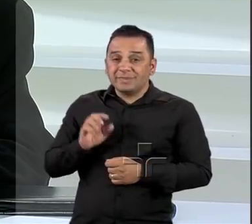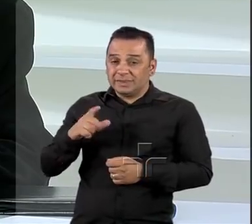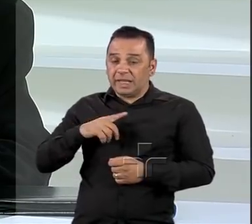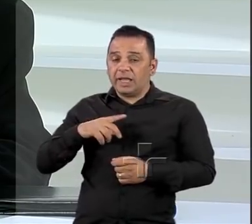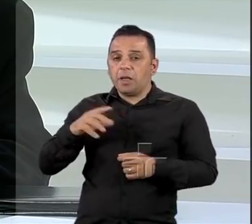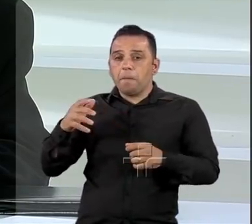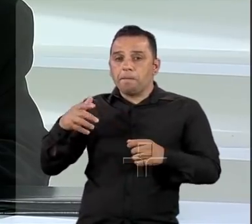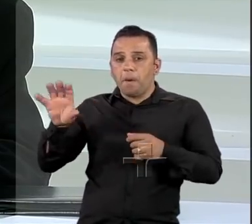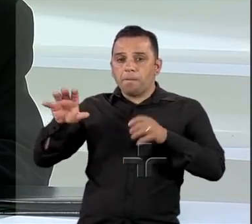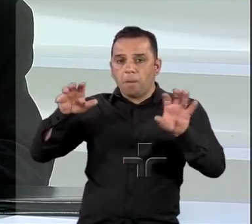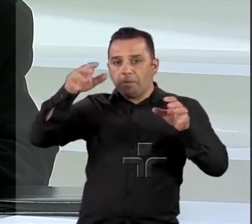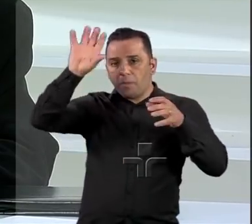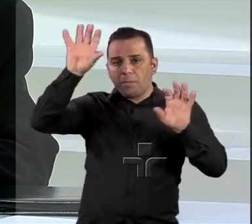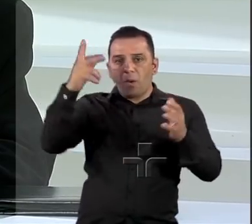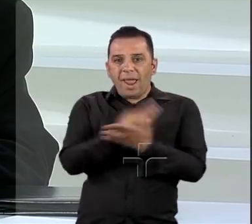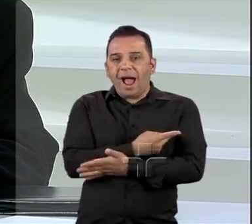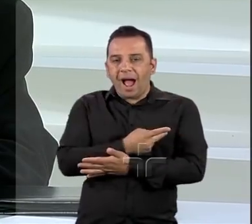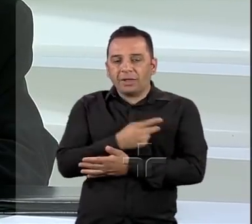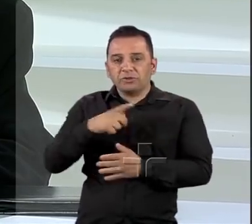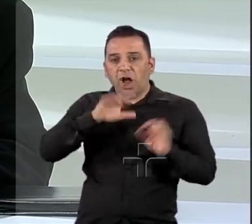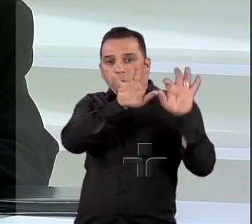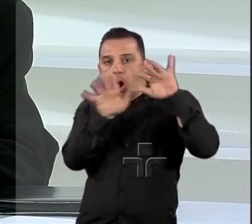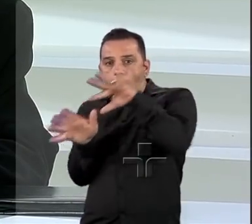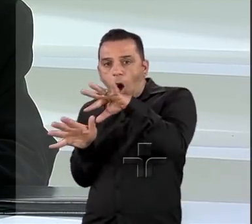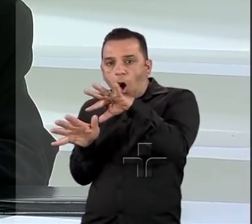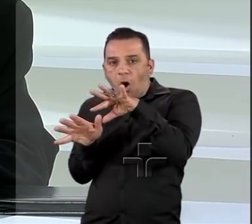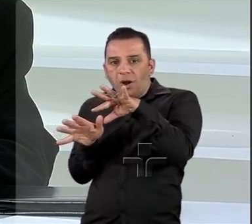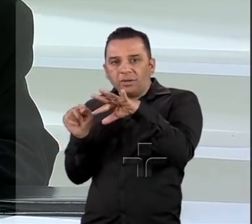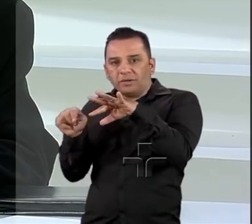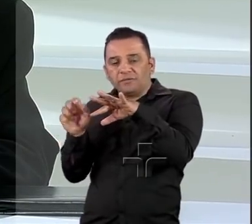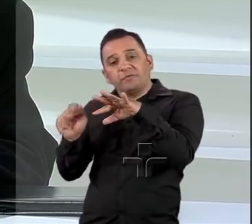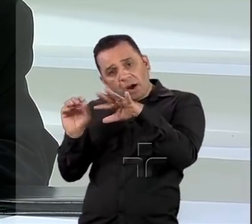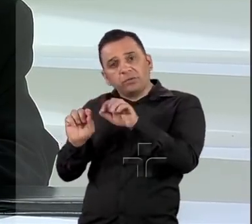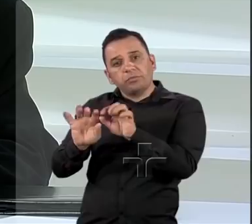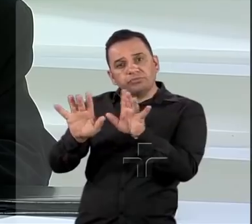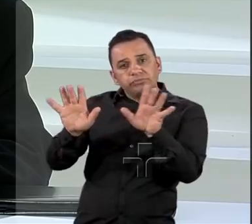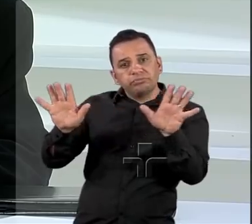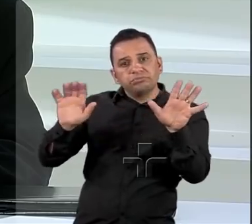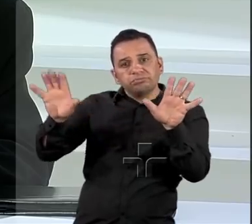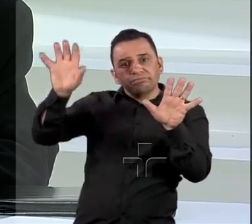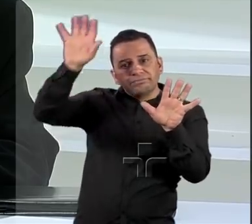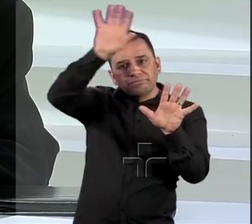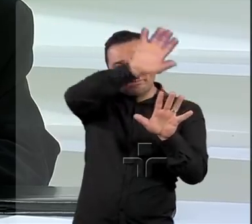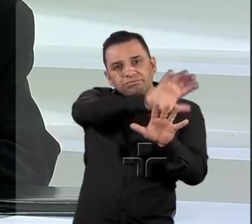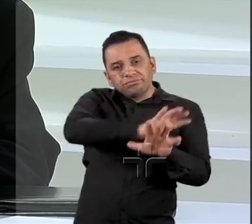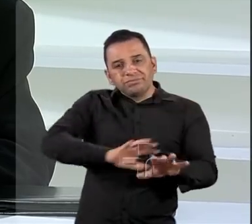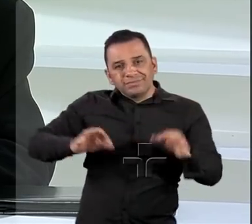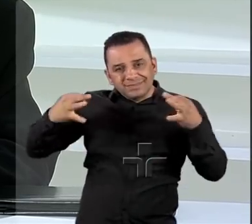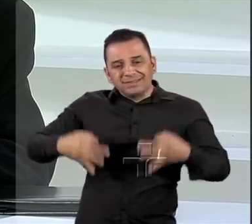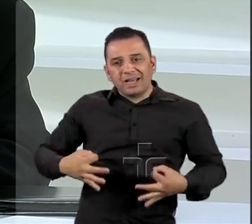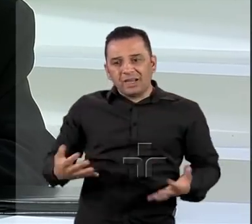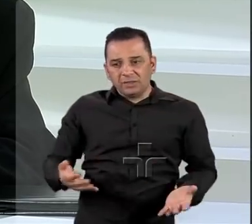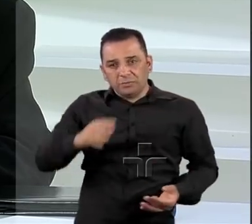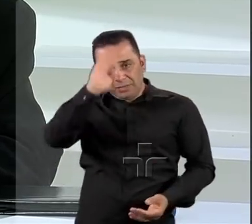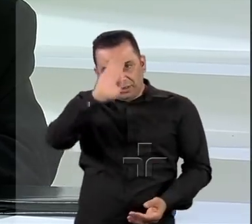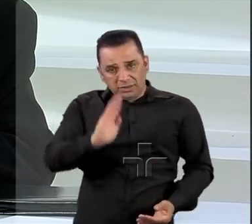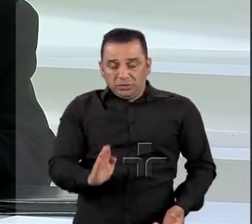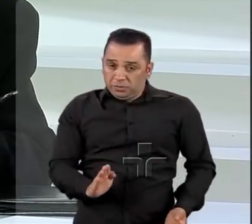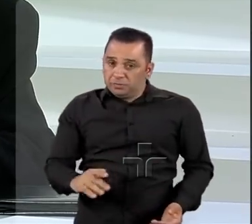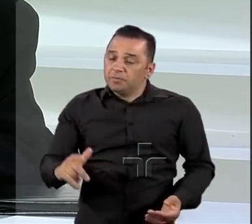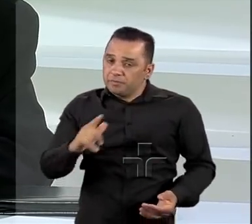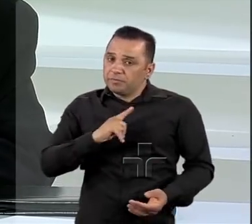do que faltantes. Eu acho que esse é um ponto que nós precisamos olhar. Houve uma política de